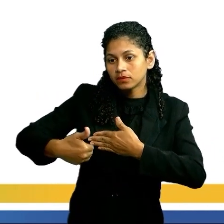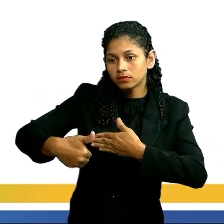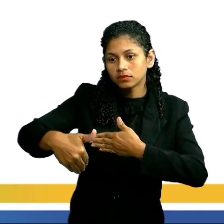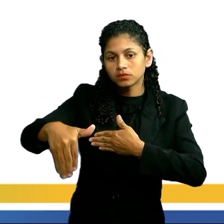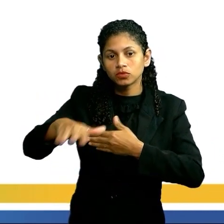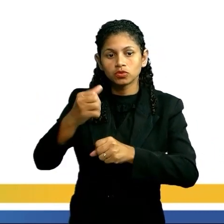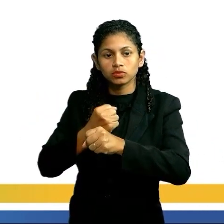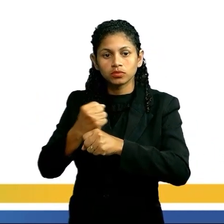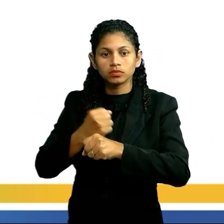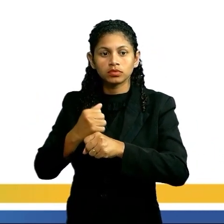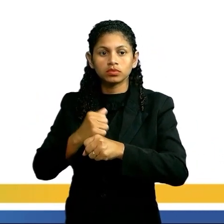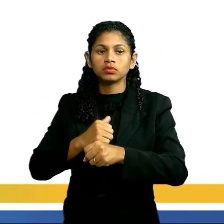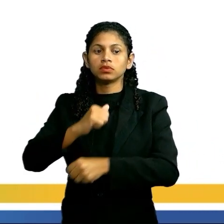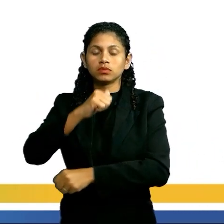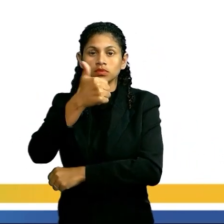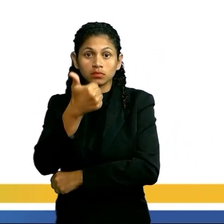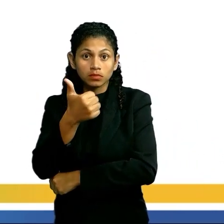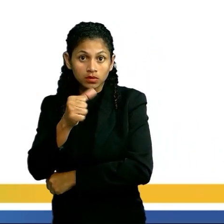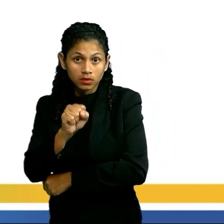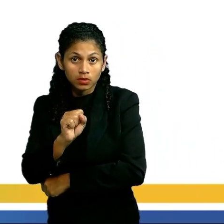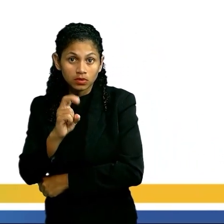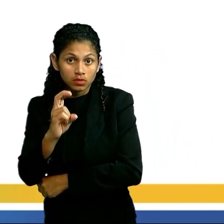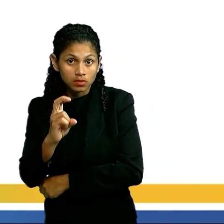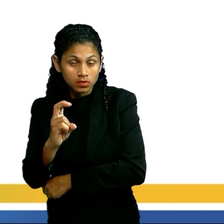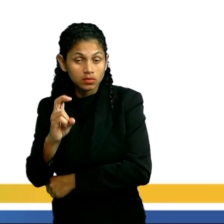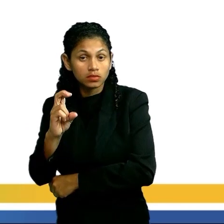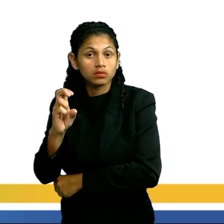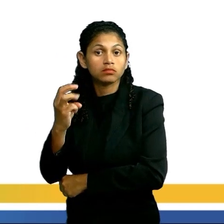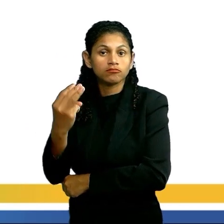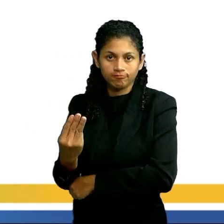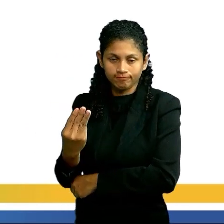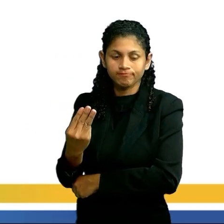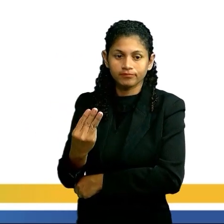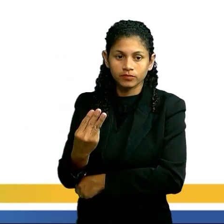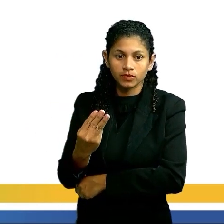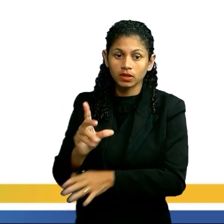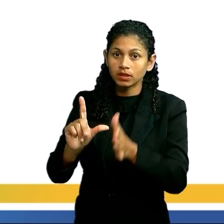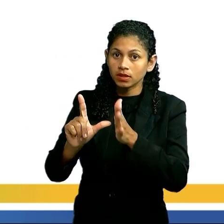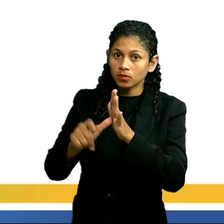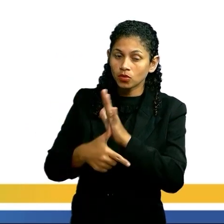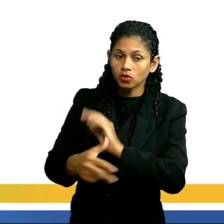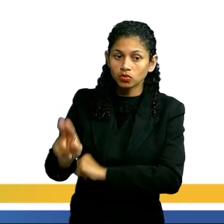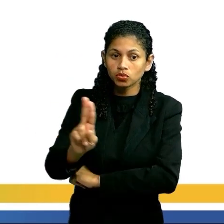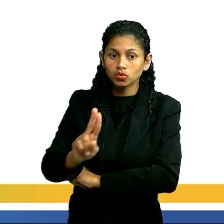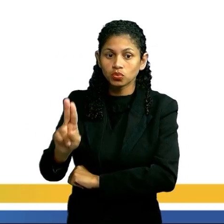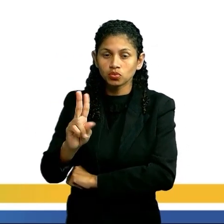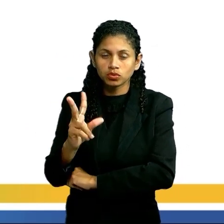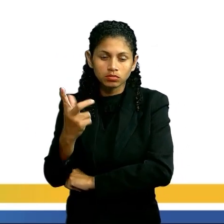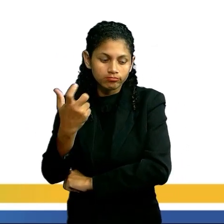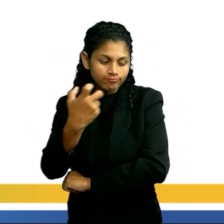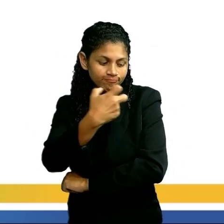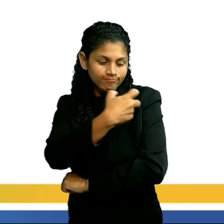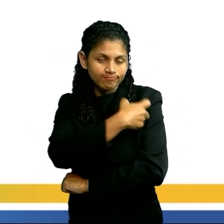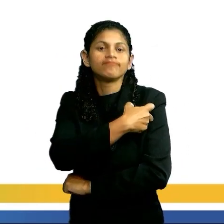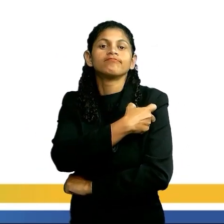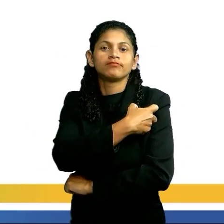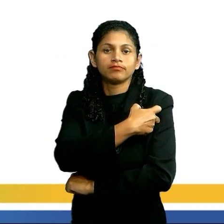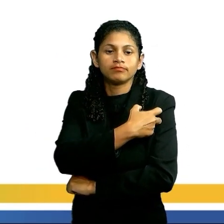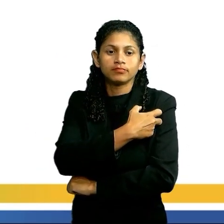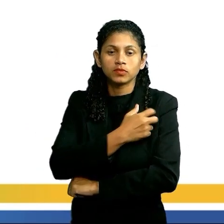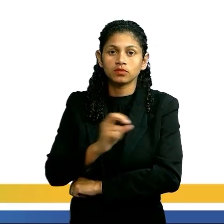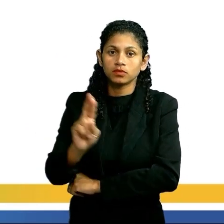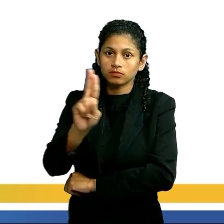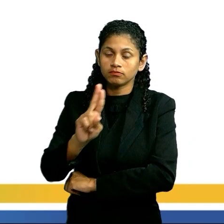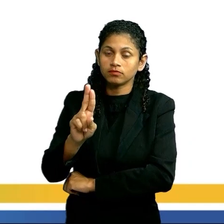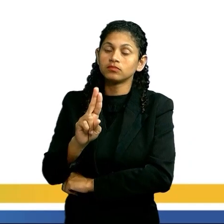1853, com a invenção da seringa. Então, o contexto da questão fala sobre a morfina, né, uma droga utilizada para provocar